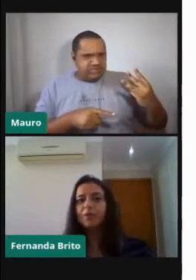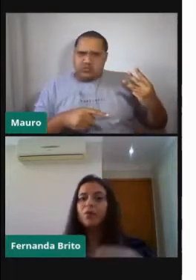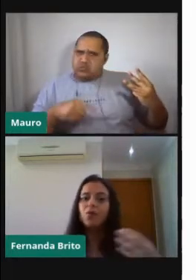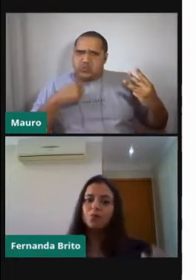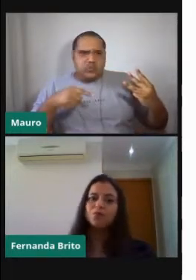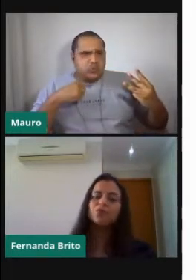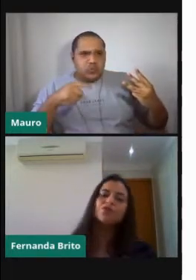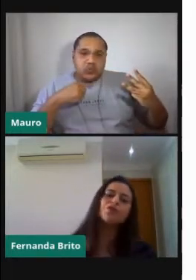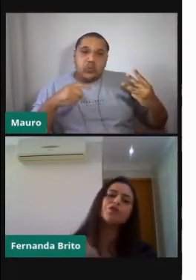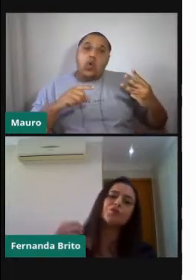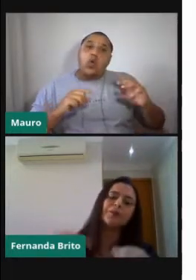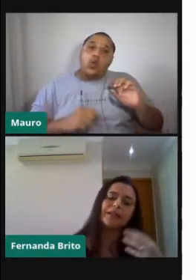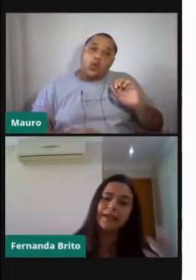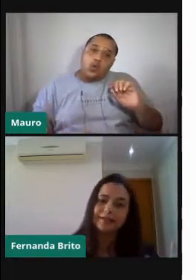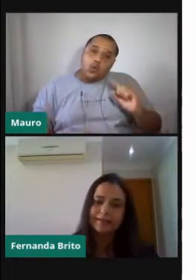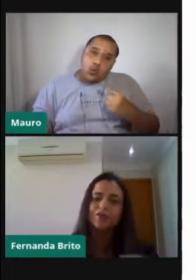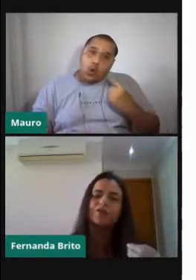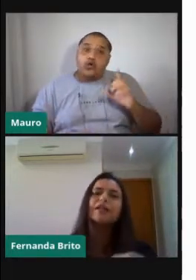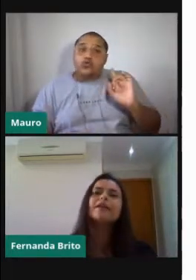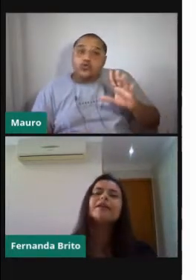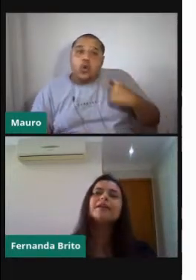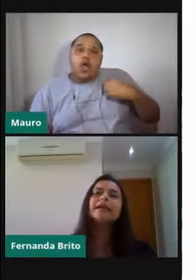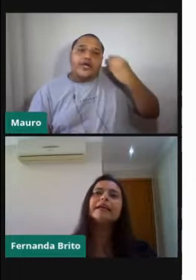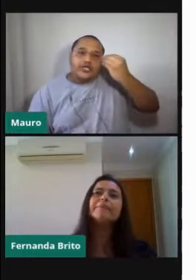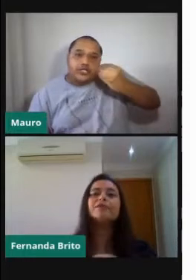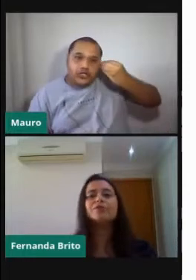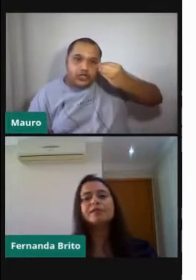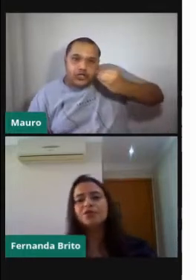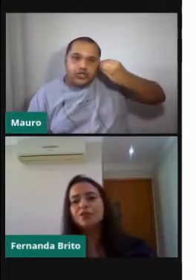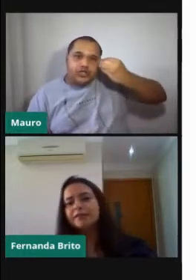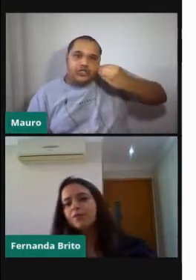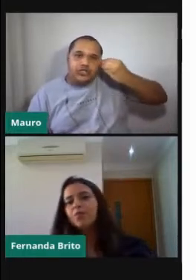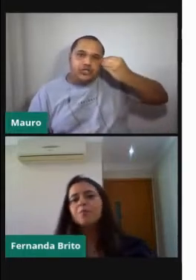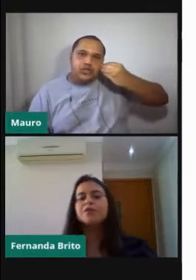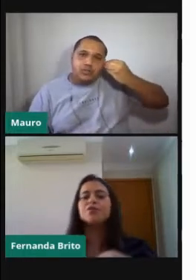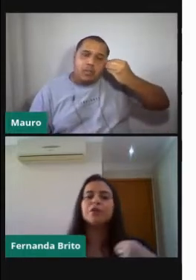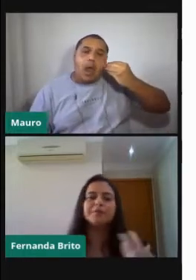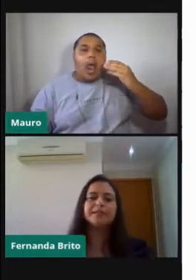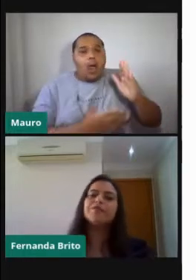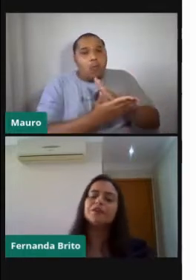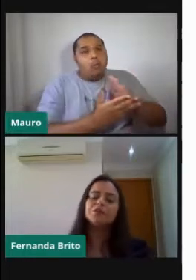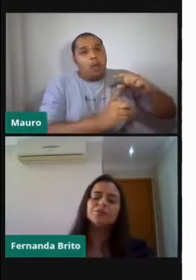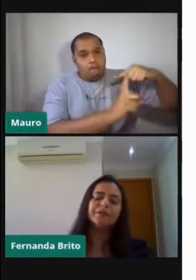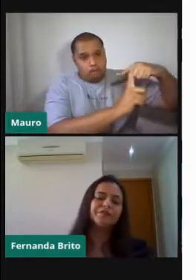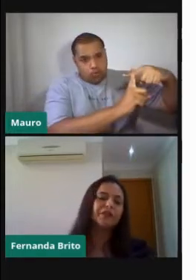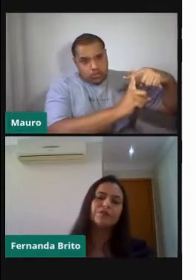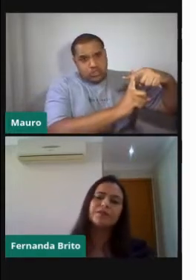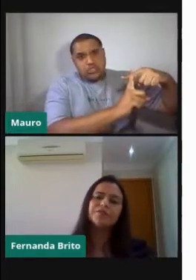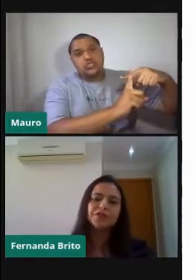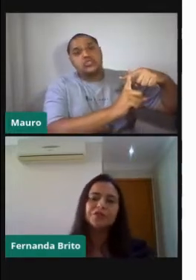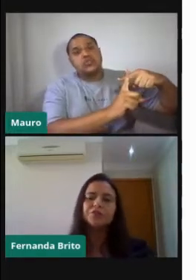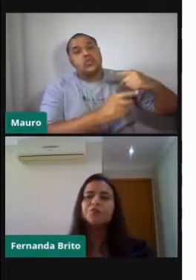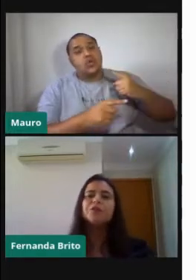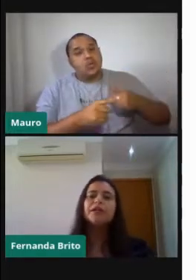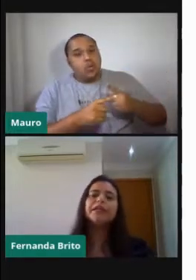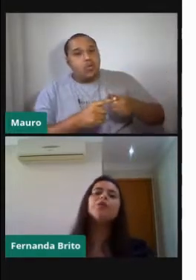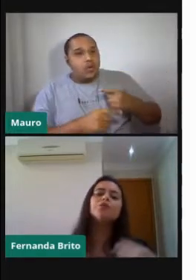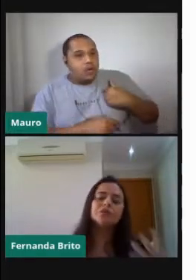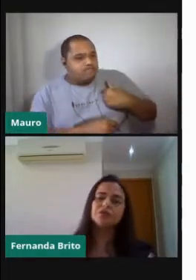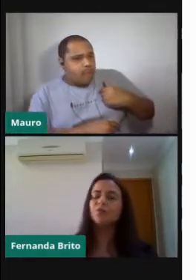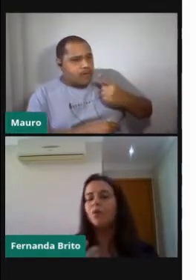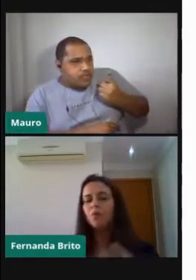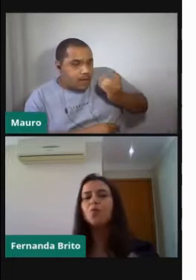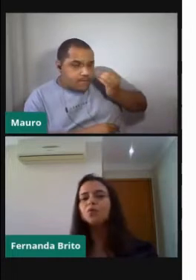gente tem é um acúmulo de experiências, né, bem-sucedidas, algumas observando efeitos in vitro